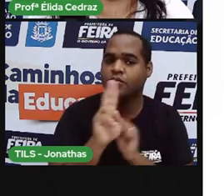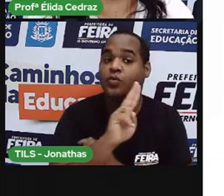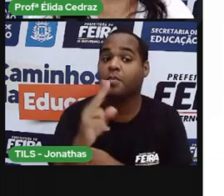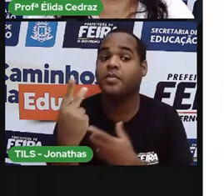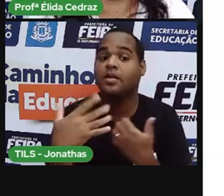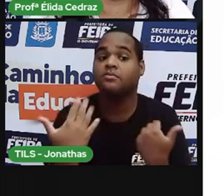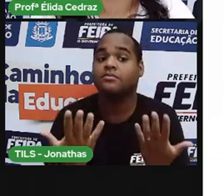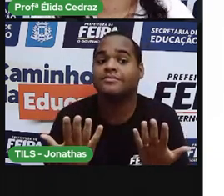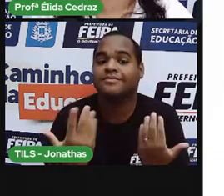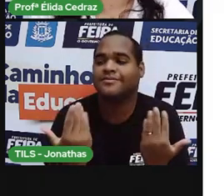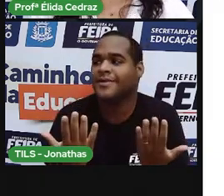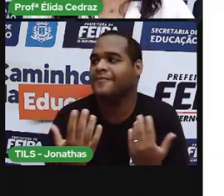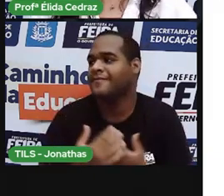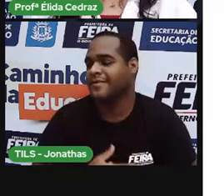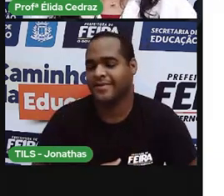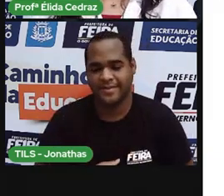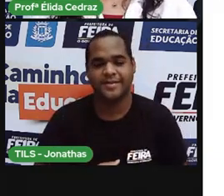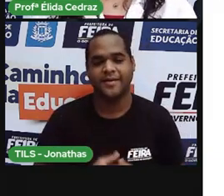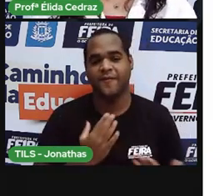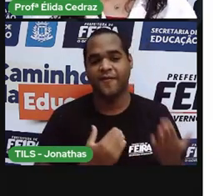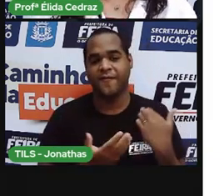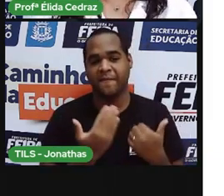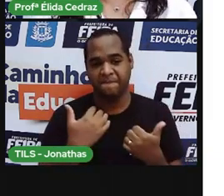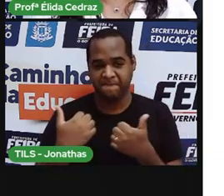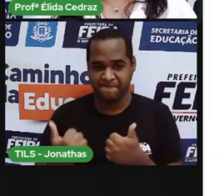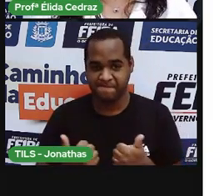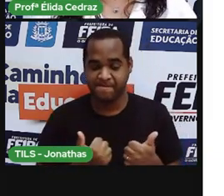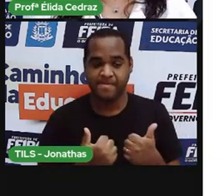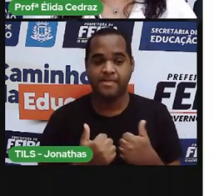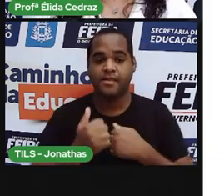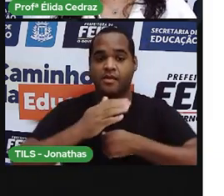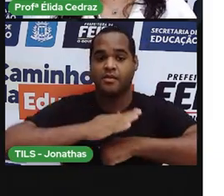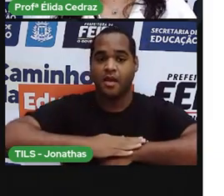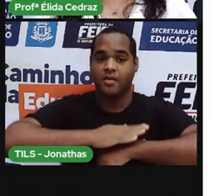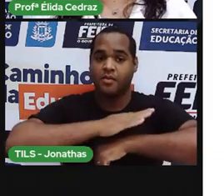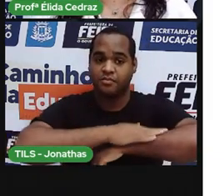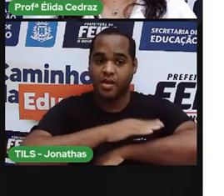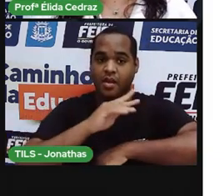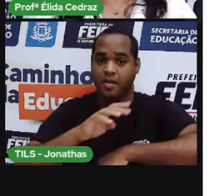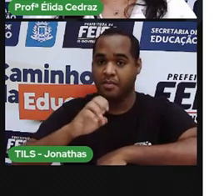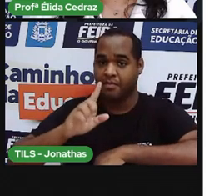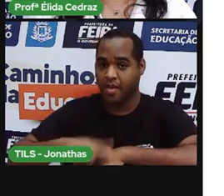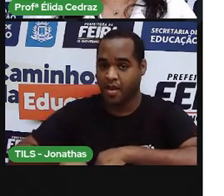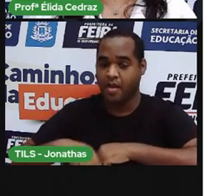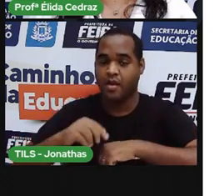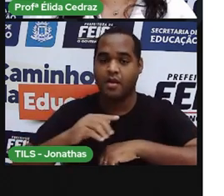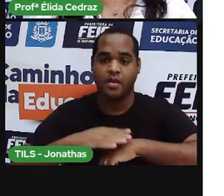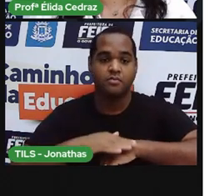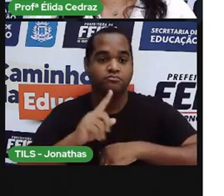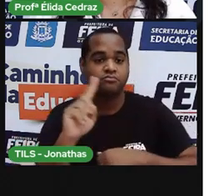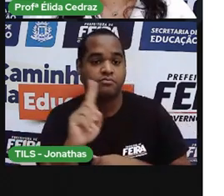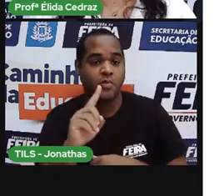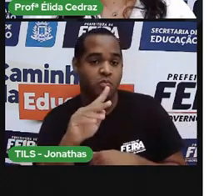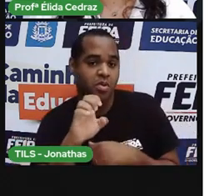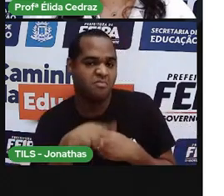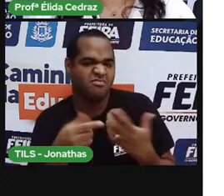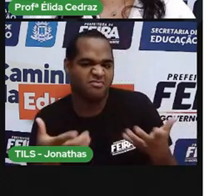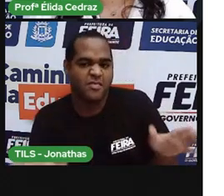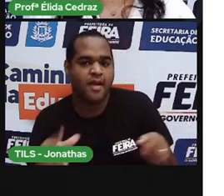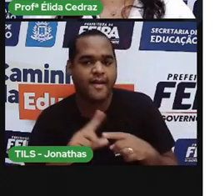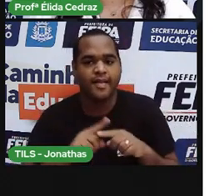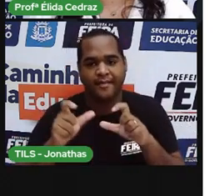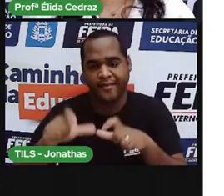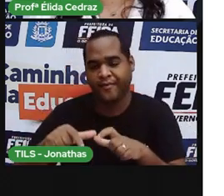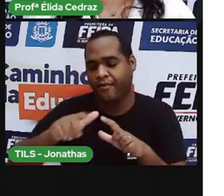desse texto. Vamos lá? O sapo. O sapo não lava o pé, não lava porque não quer.